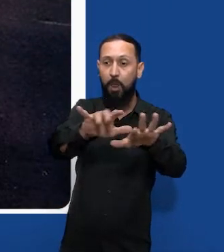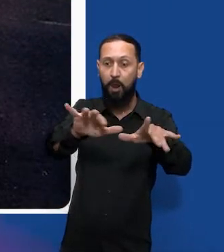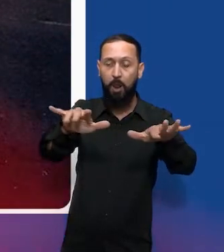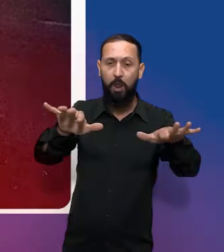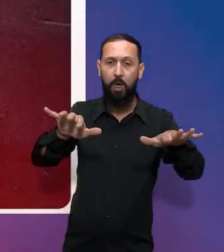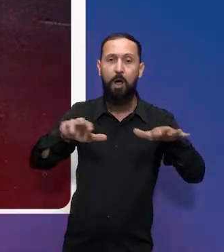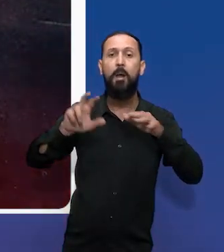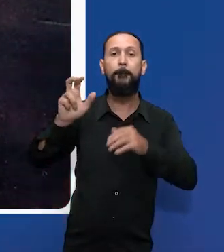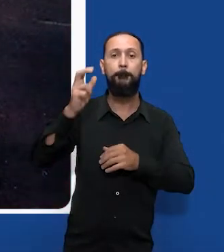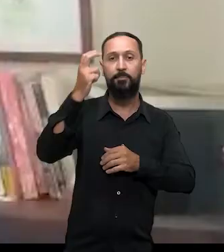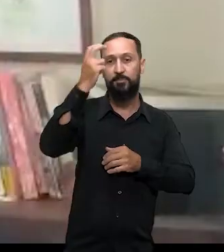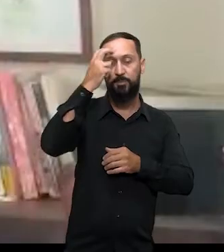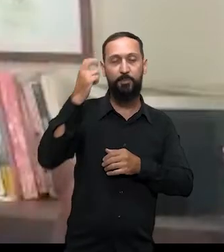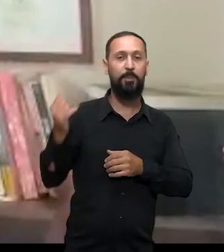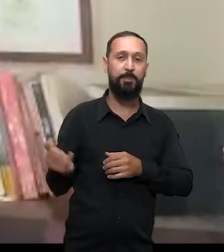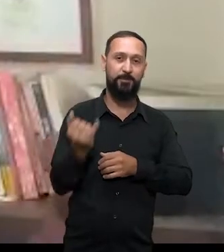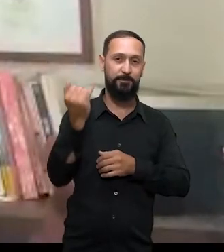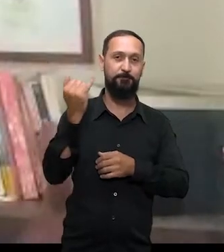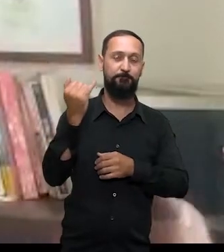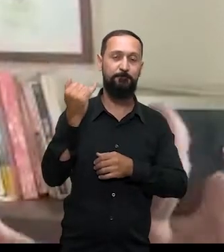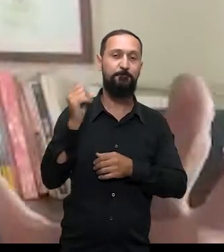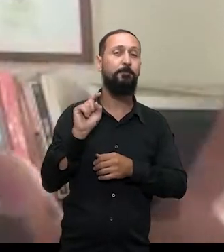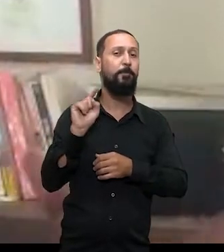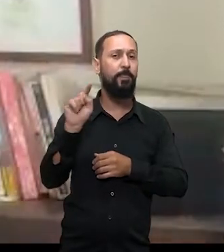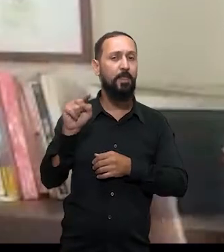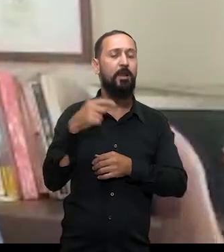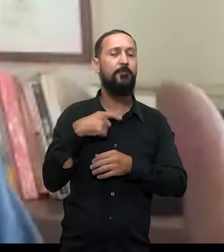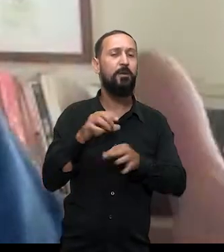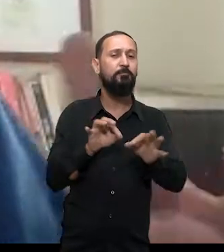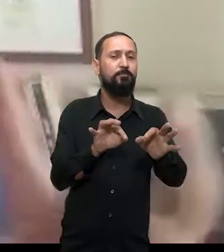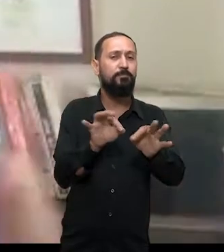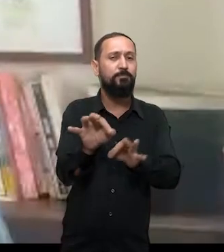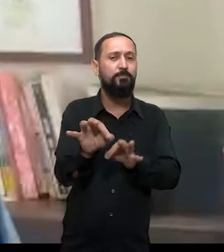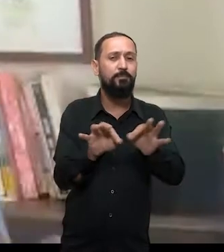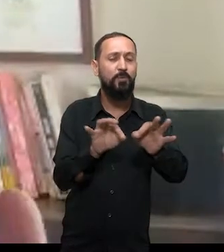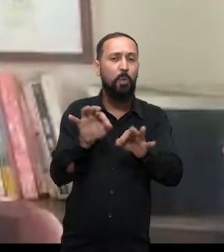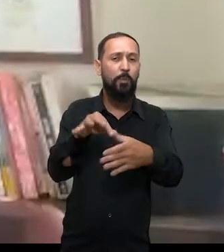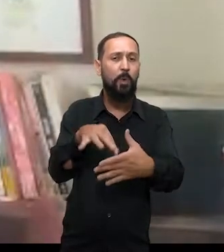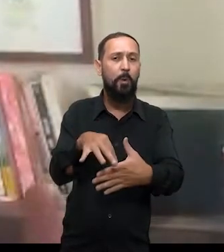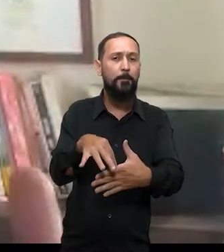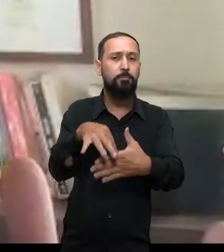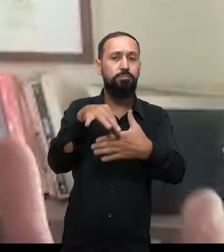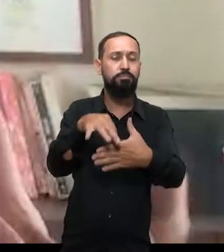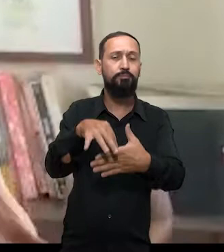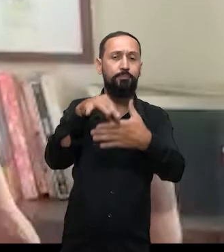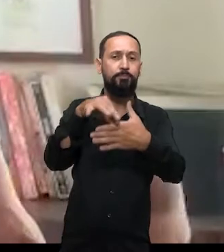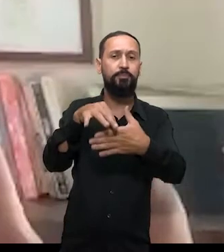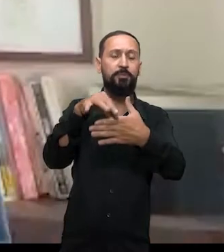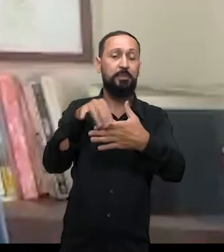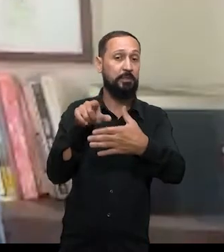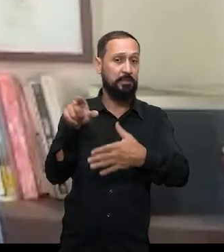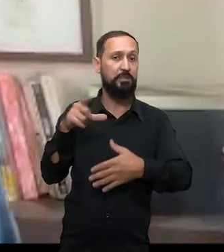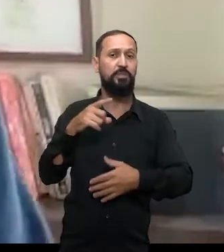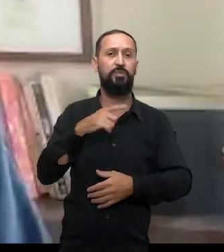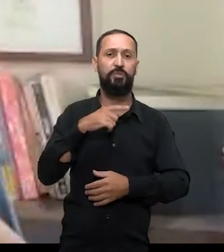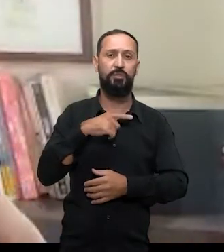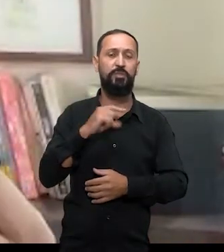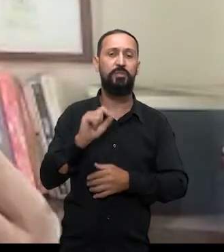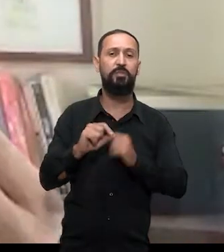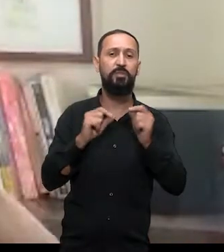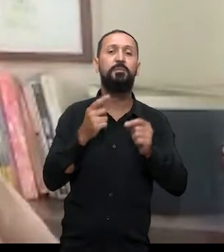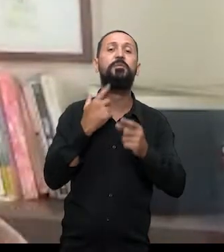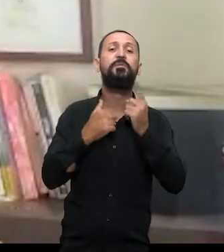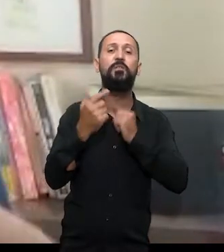uma efervescência cultural muito importante. E o Henrique vai construindo isso como um líder, né, que tinha, além de